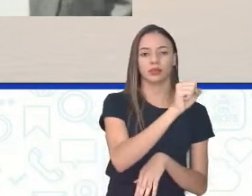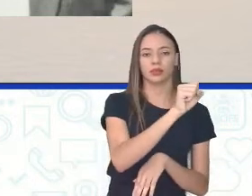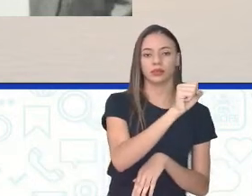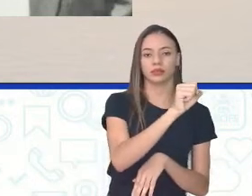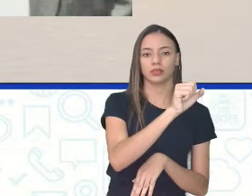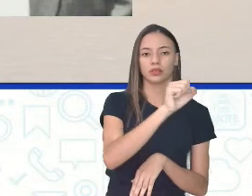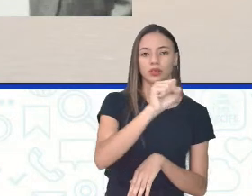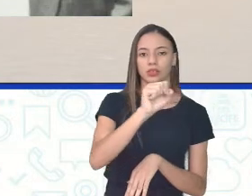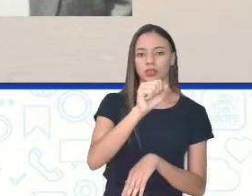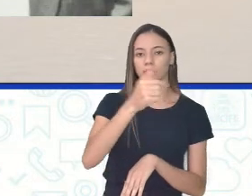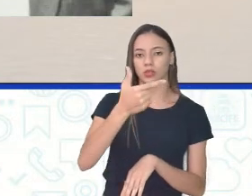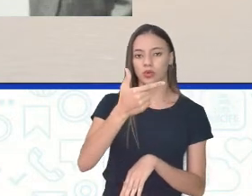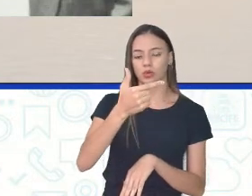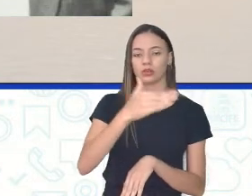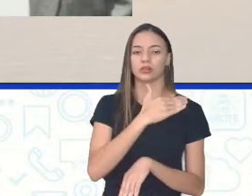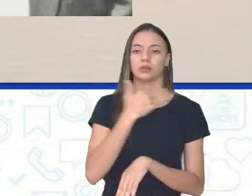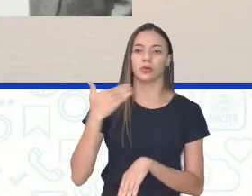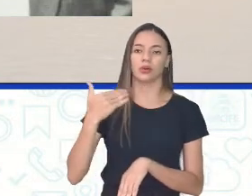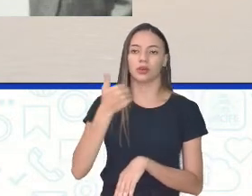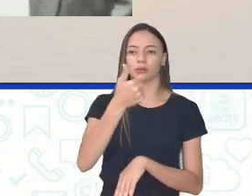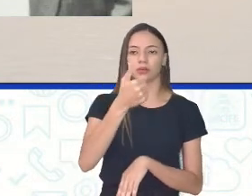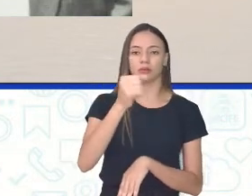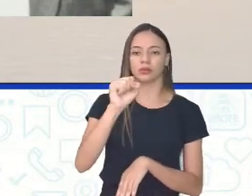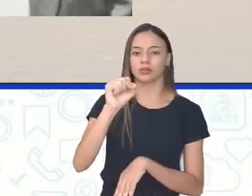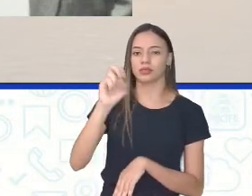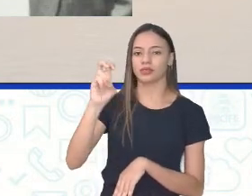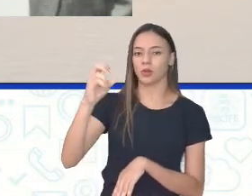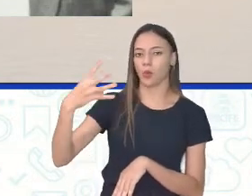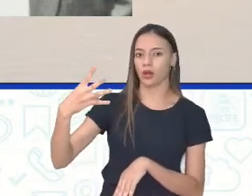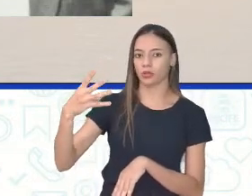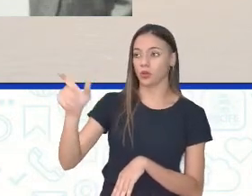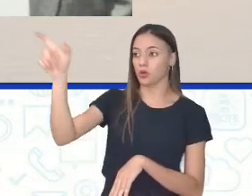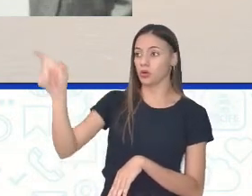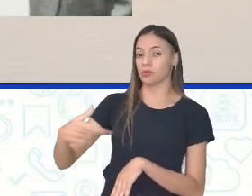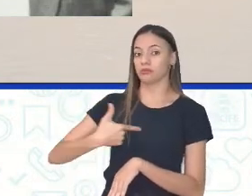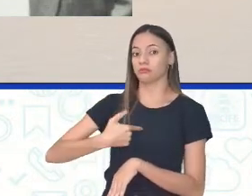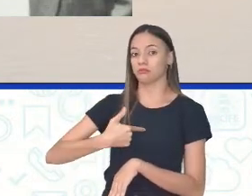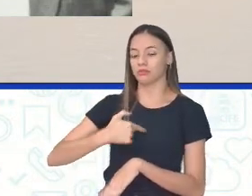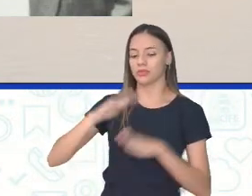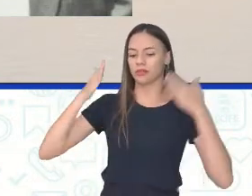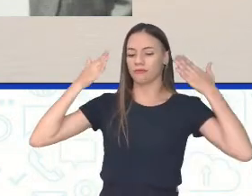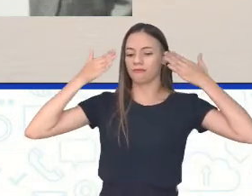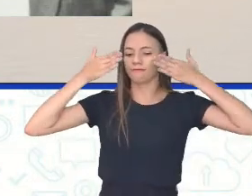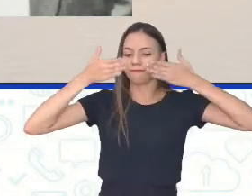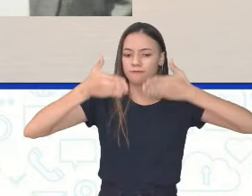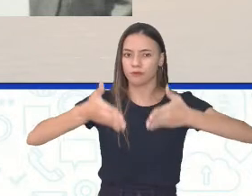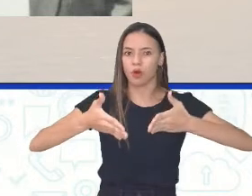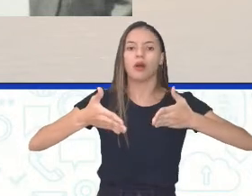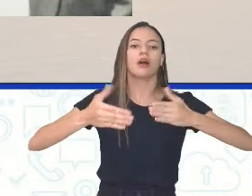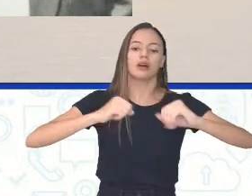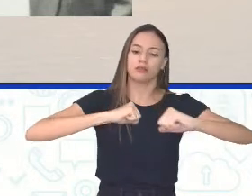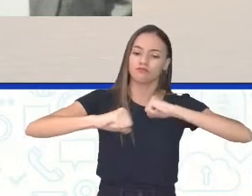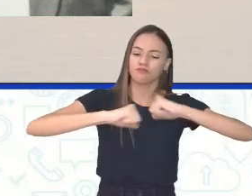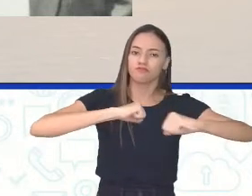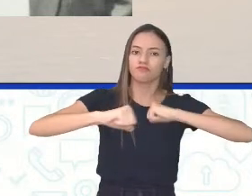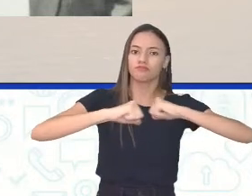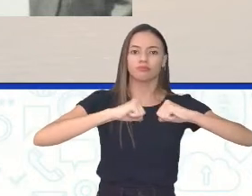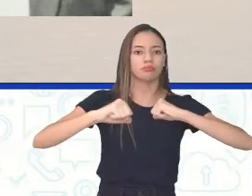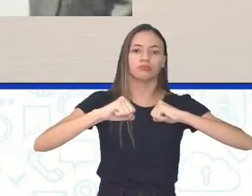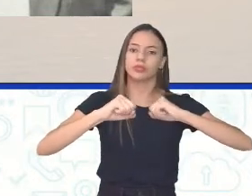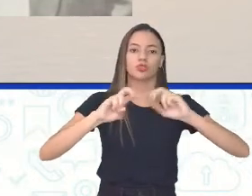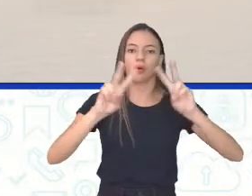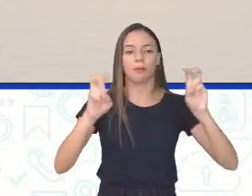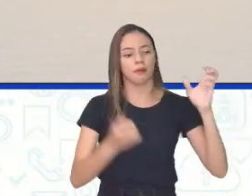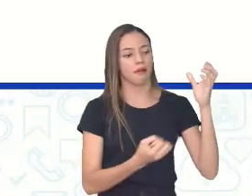1882, falecido em 1854, e é ele que vai centralizar a discussão aí a respeito, né, da